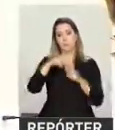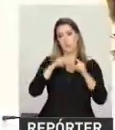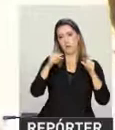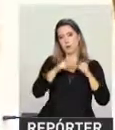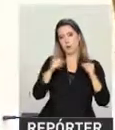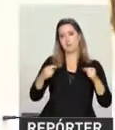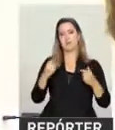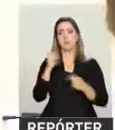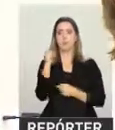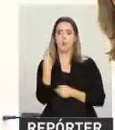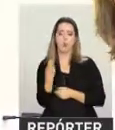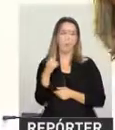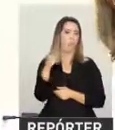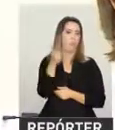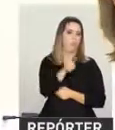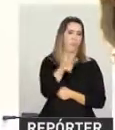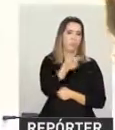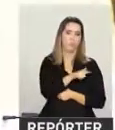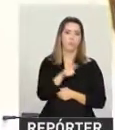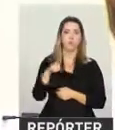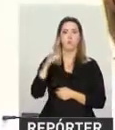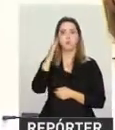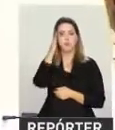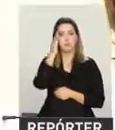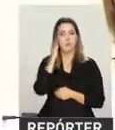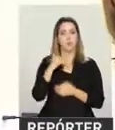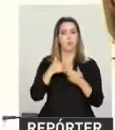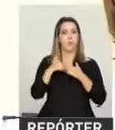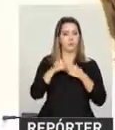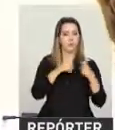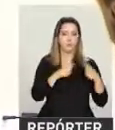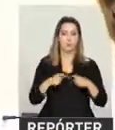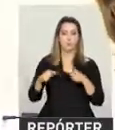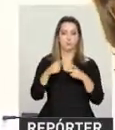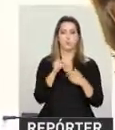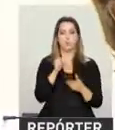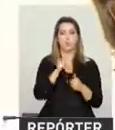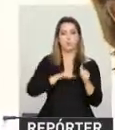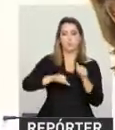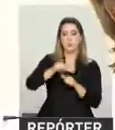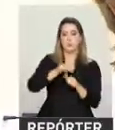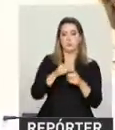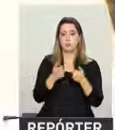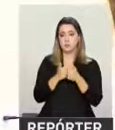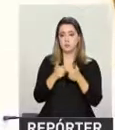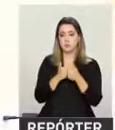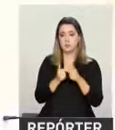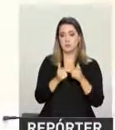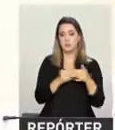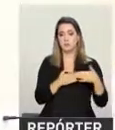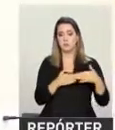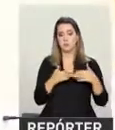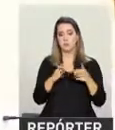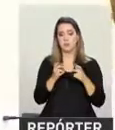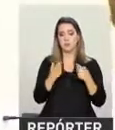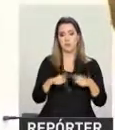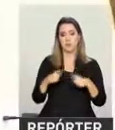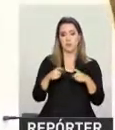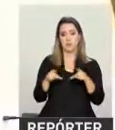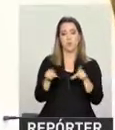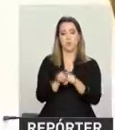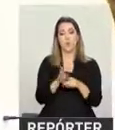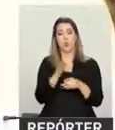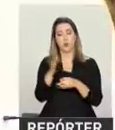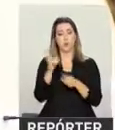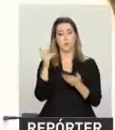Banco de Brasília, se for no Pará, é no Banco de Pará, enfim. E esse transporte dessa unidade até o centro